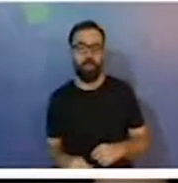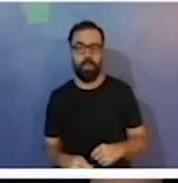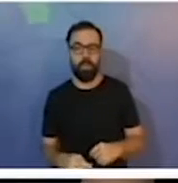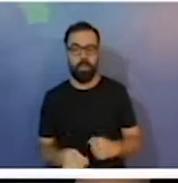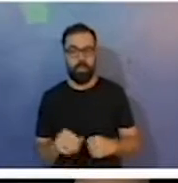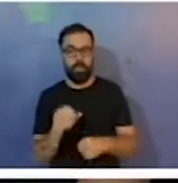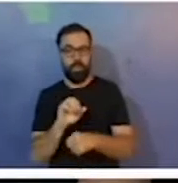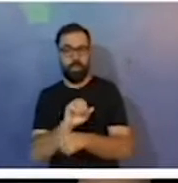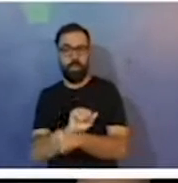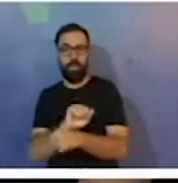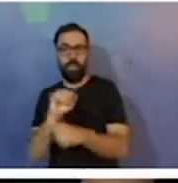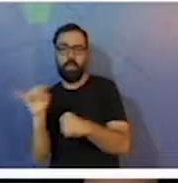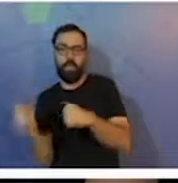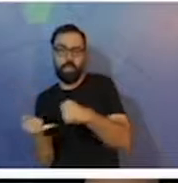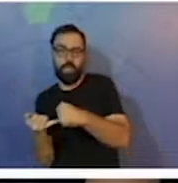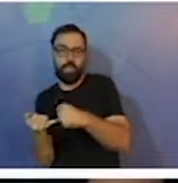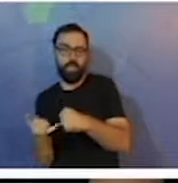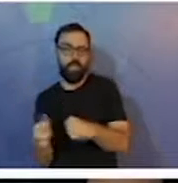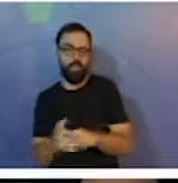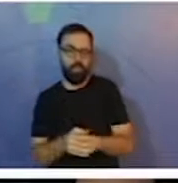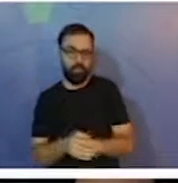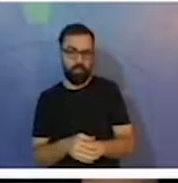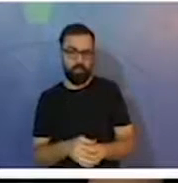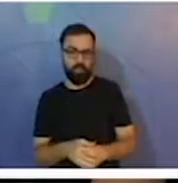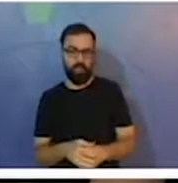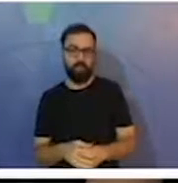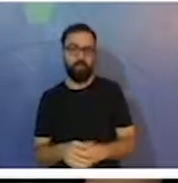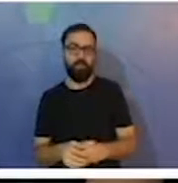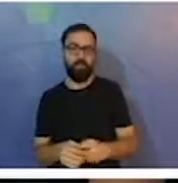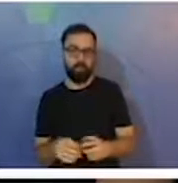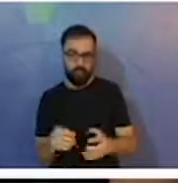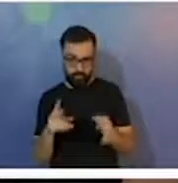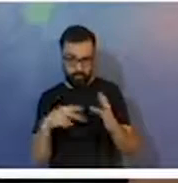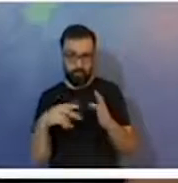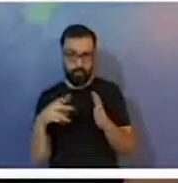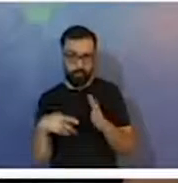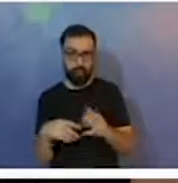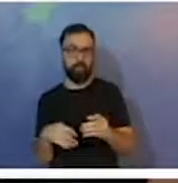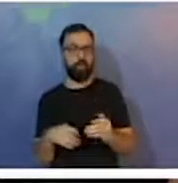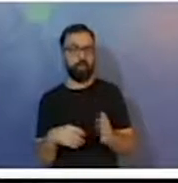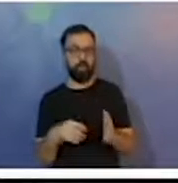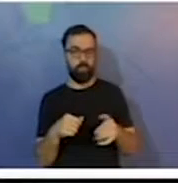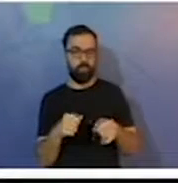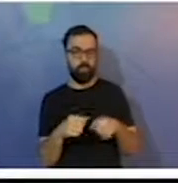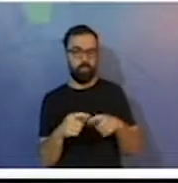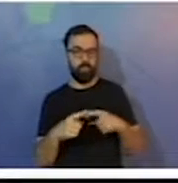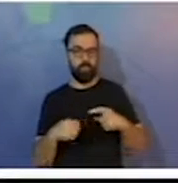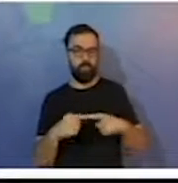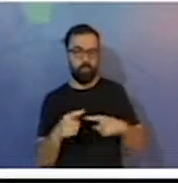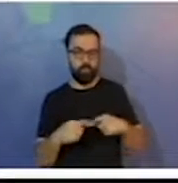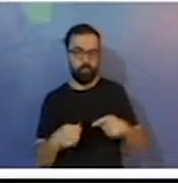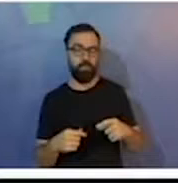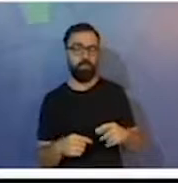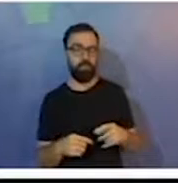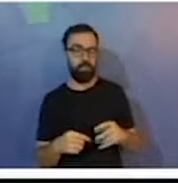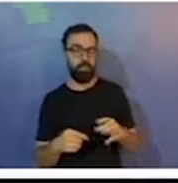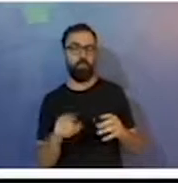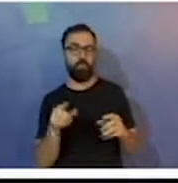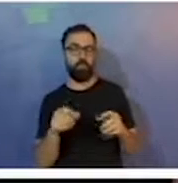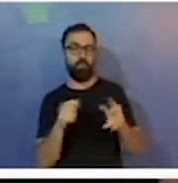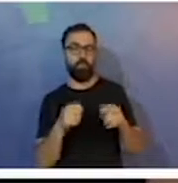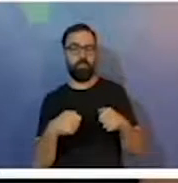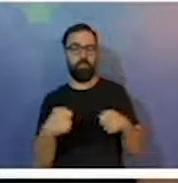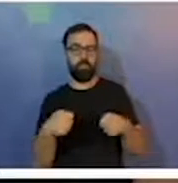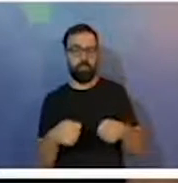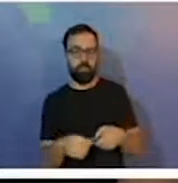olha ele te mandando aqui ó e a lista dos verbos os materiais solicitados no texto colar de casca de